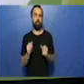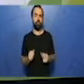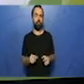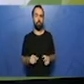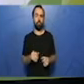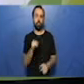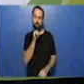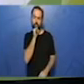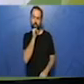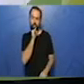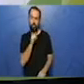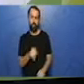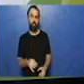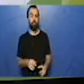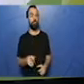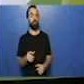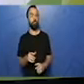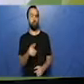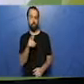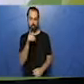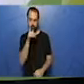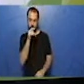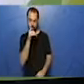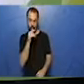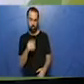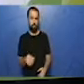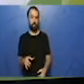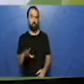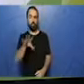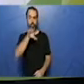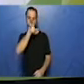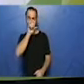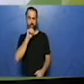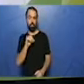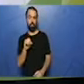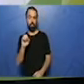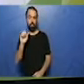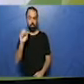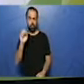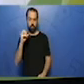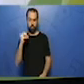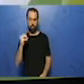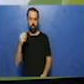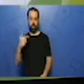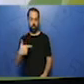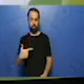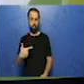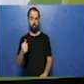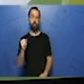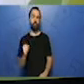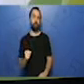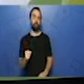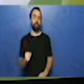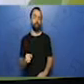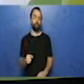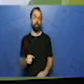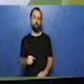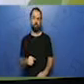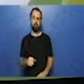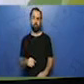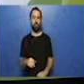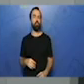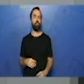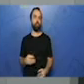acabou de falar, que é a água, o gás que a gente respira, são substâncias puras. Mas, de uma